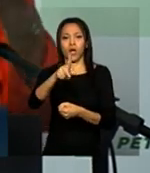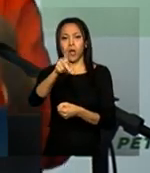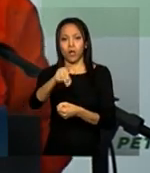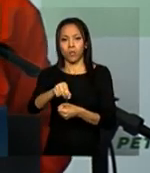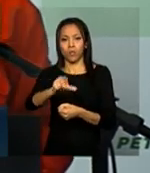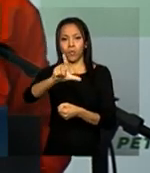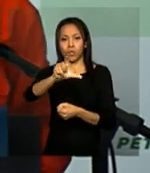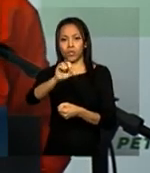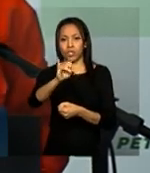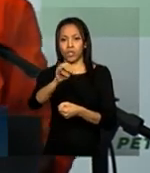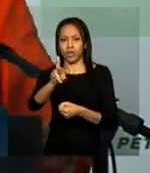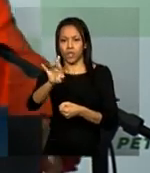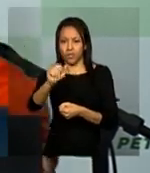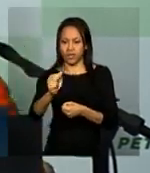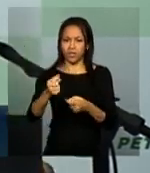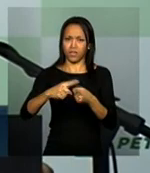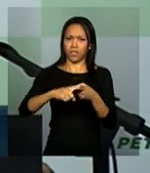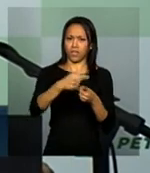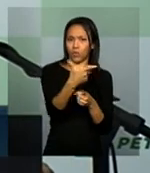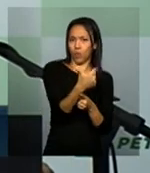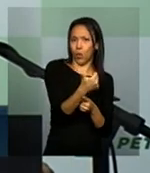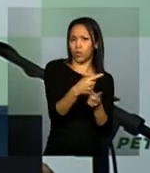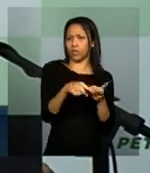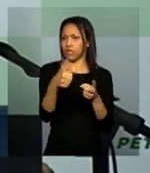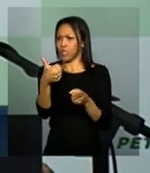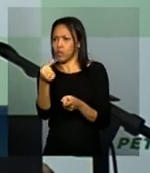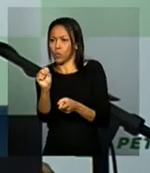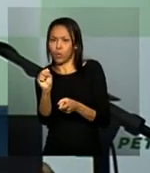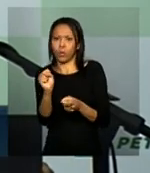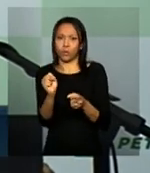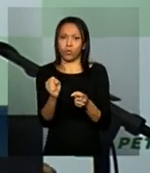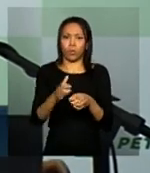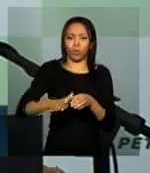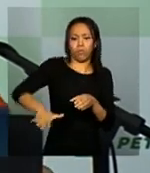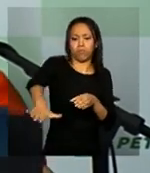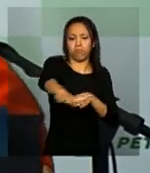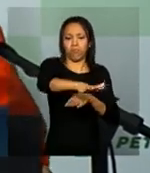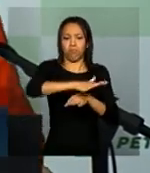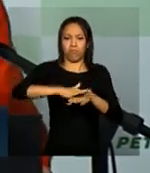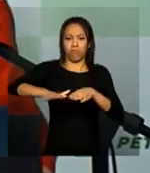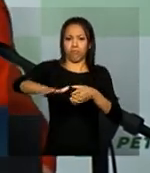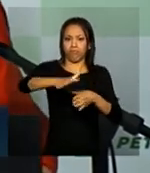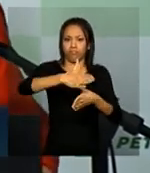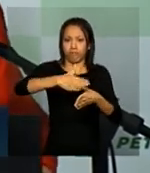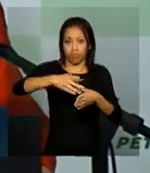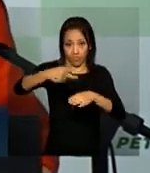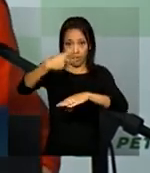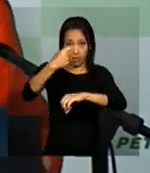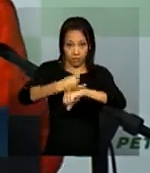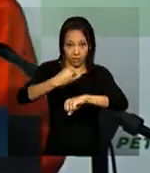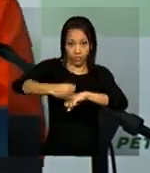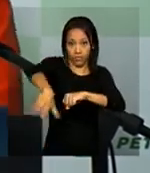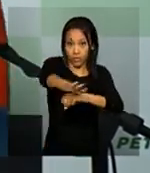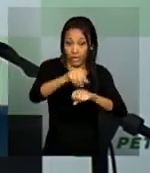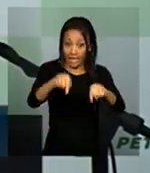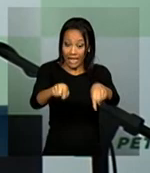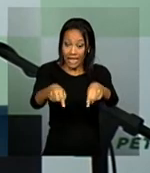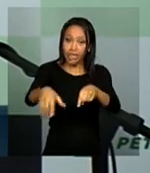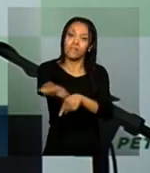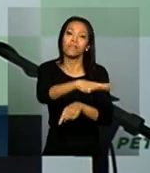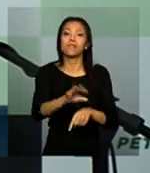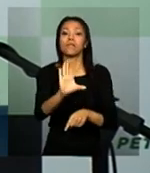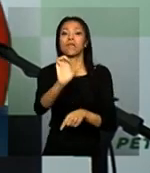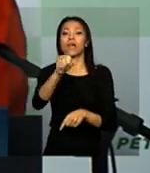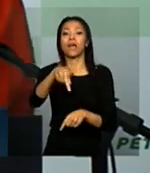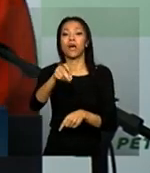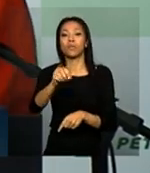12 a 18 plataformas, é bom vocês saberem que nós vamos produzir só nesse campo de Libra. Diz a